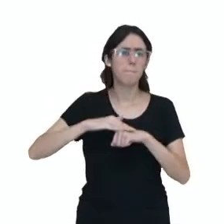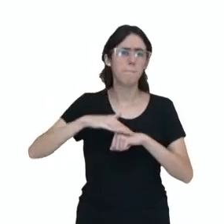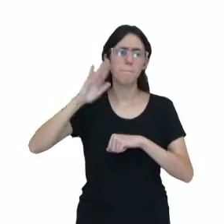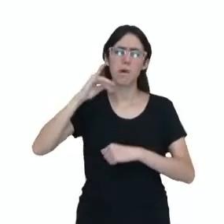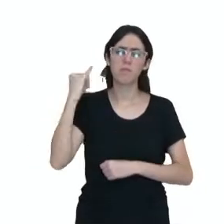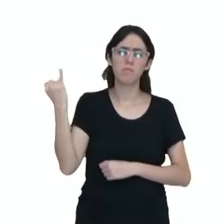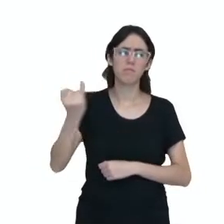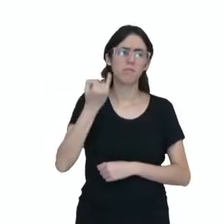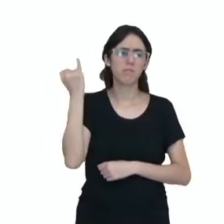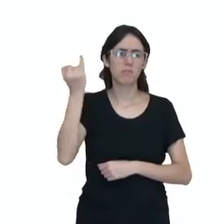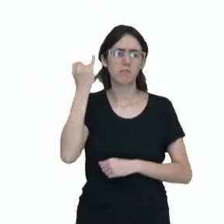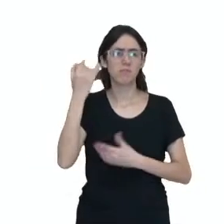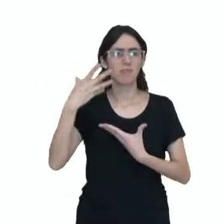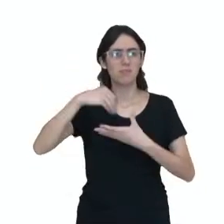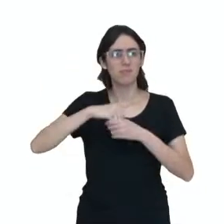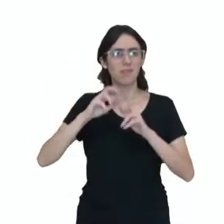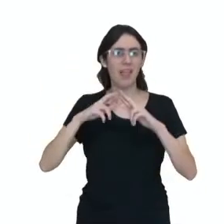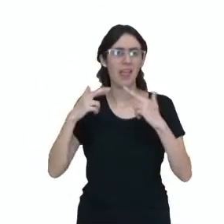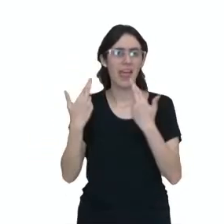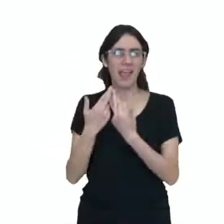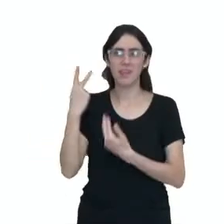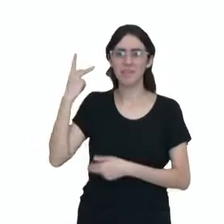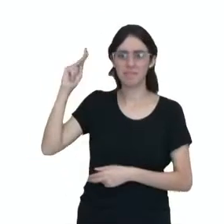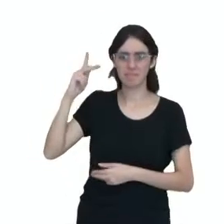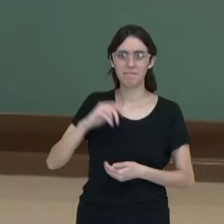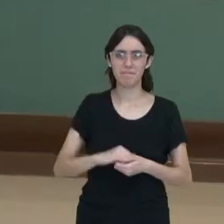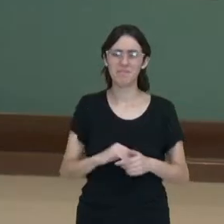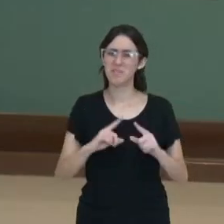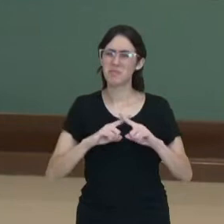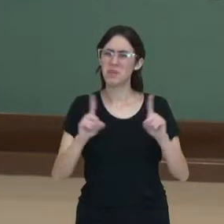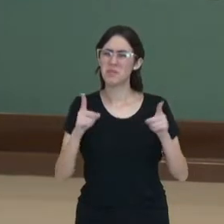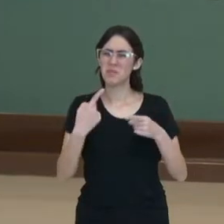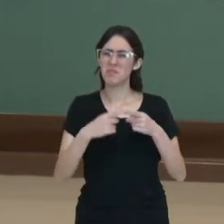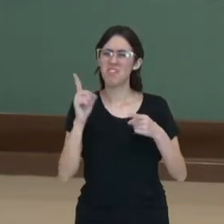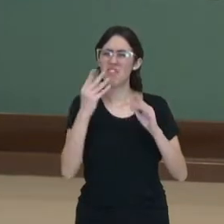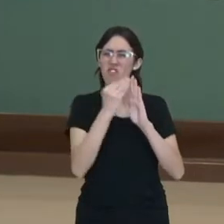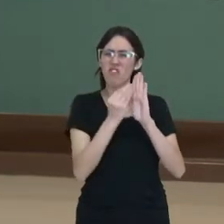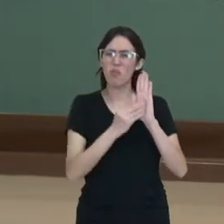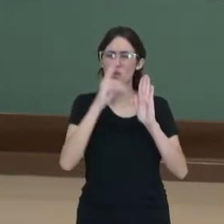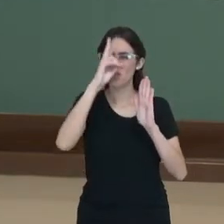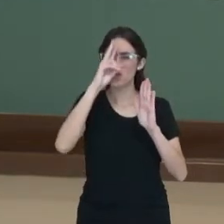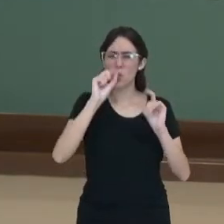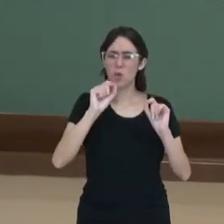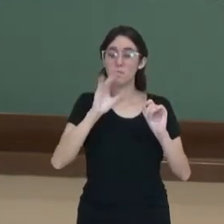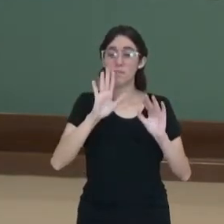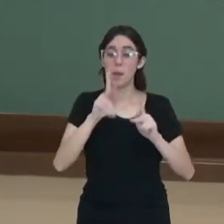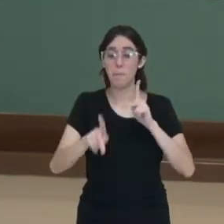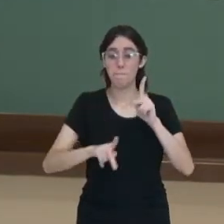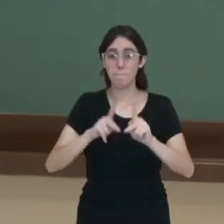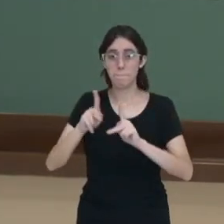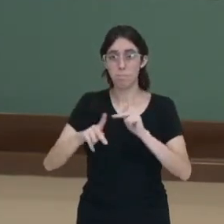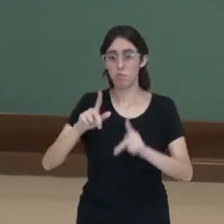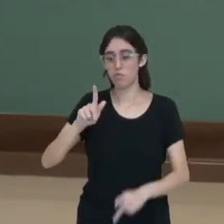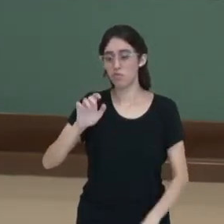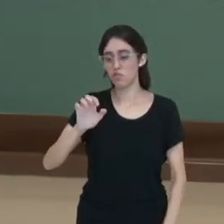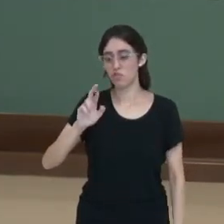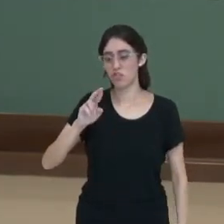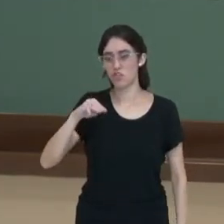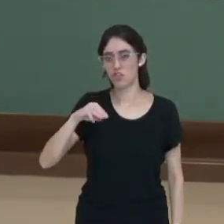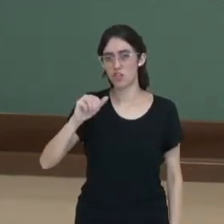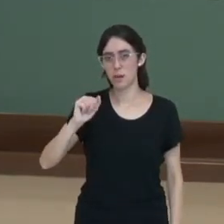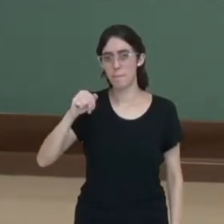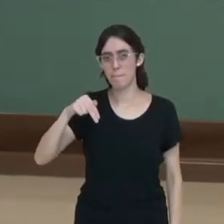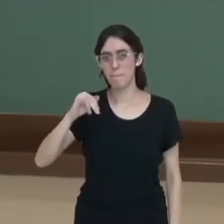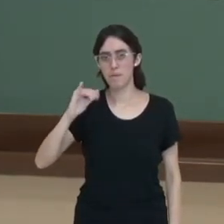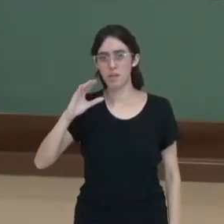realizada dentro de um reino germânico. Tá, mas por que isso é uma fonte histórica, professor? Primeiro porque os povos germânicos seguiam uma teoria da